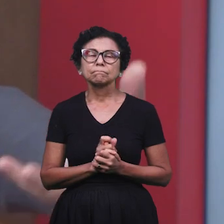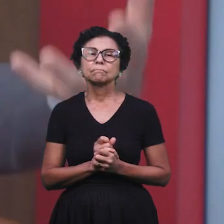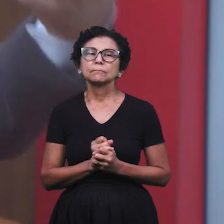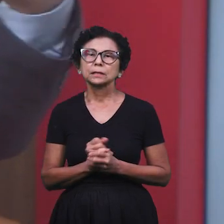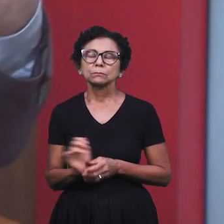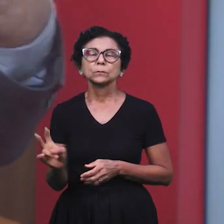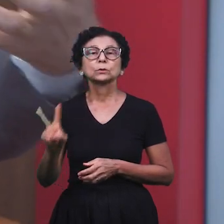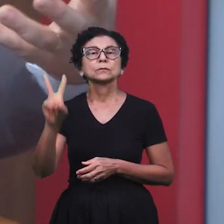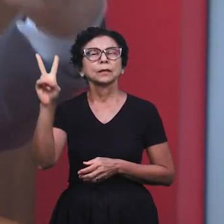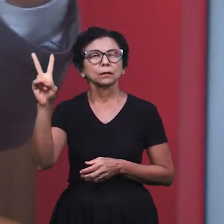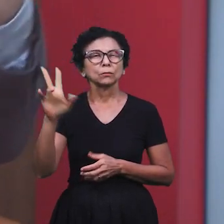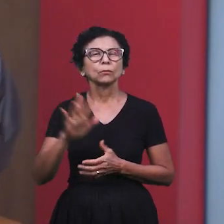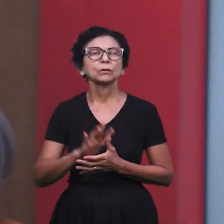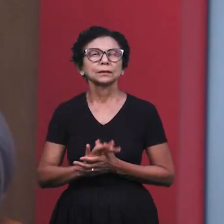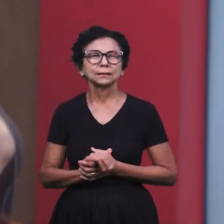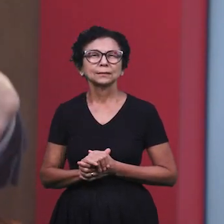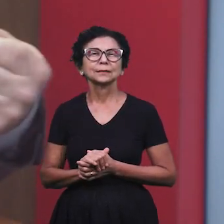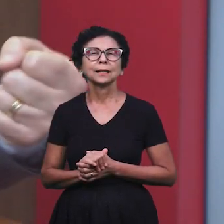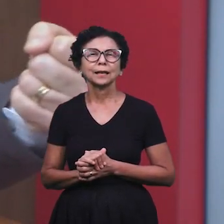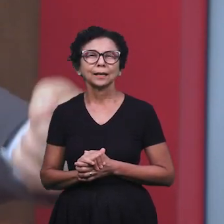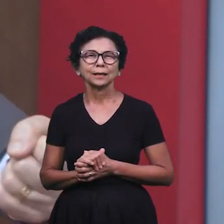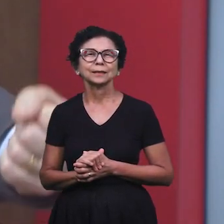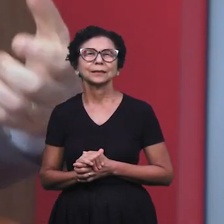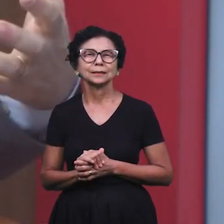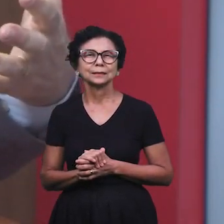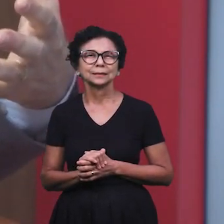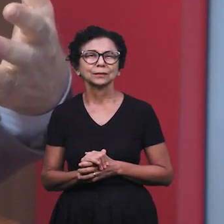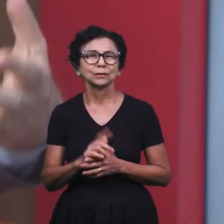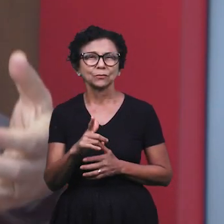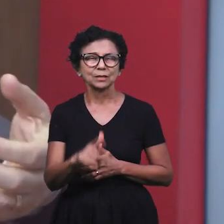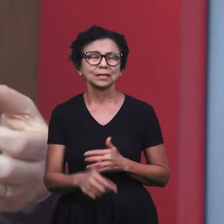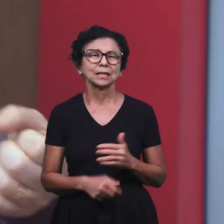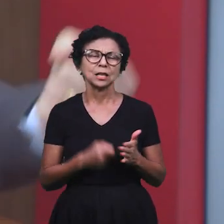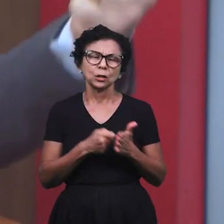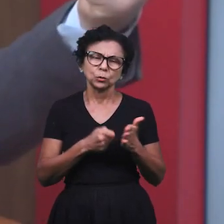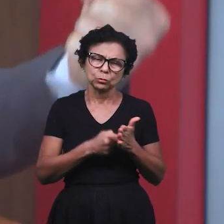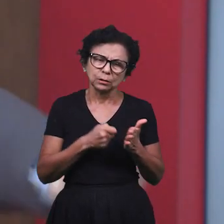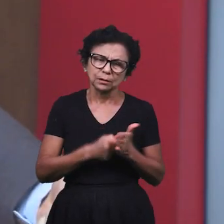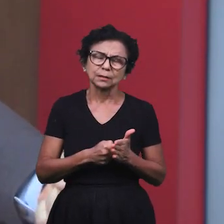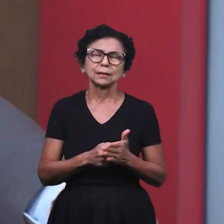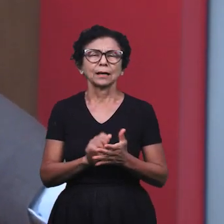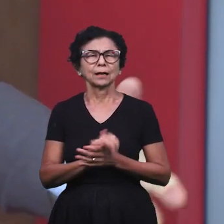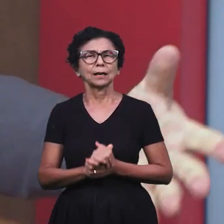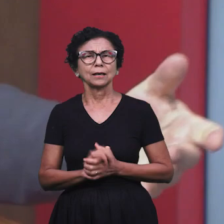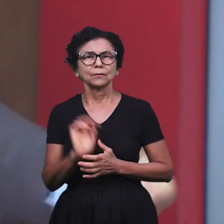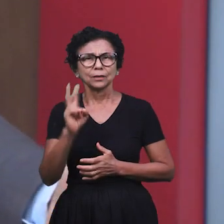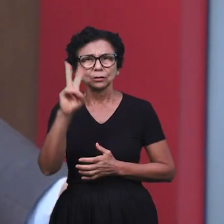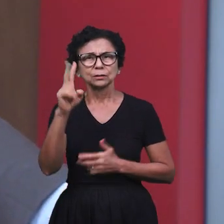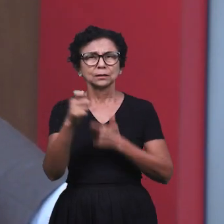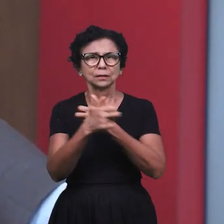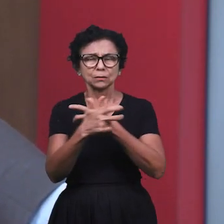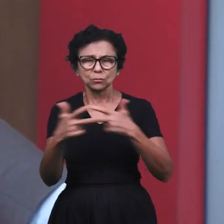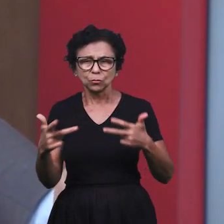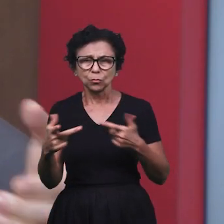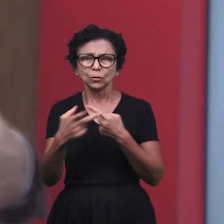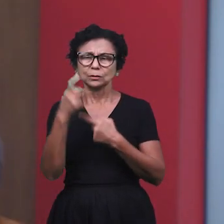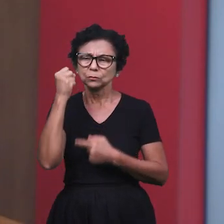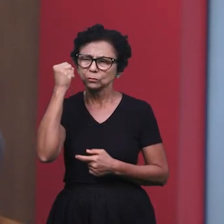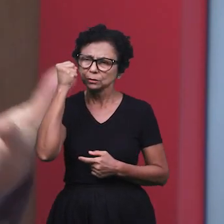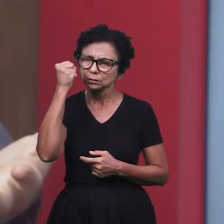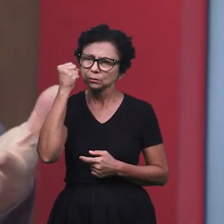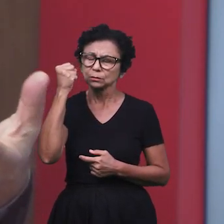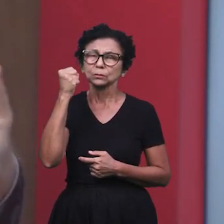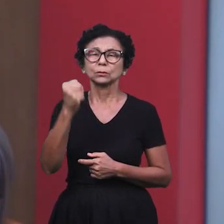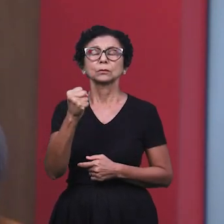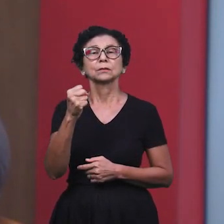esse valor, essa transmissão desse valor que é lutar pelas coisas, que é valorizar as coisas que se conquistou. Isso é